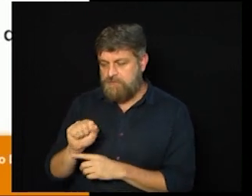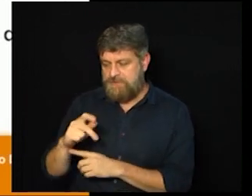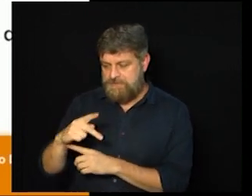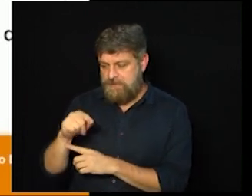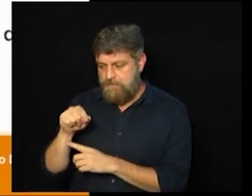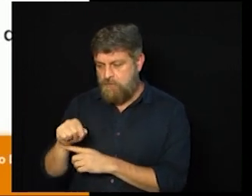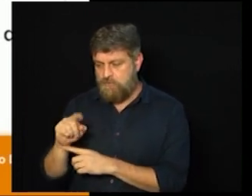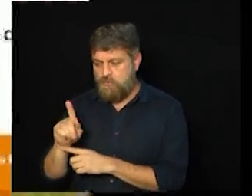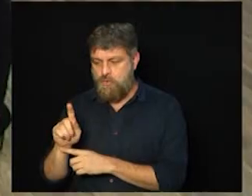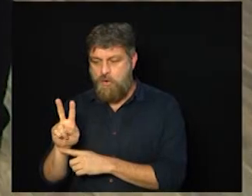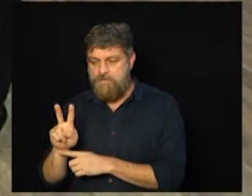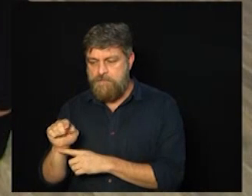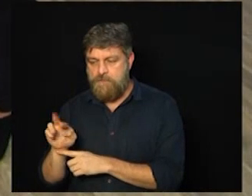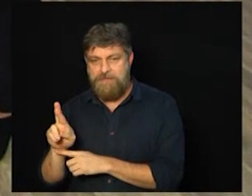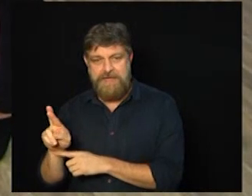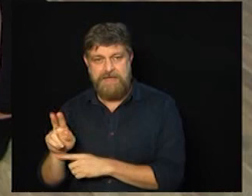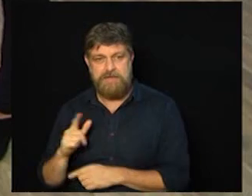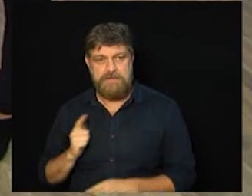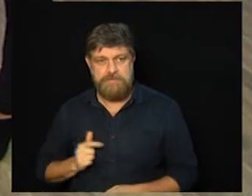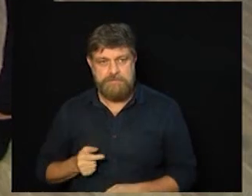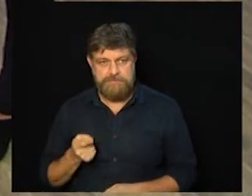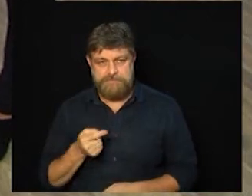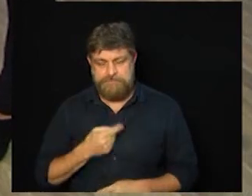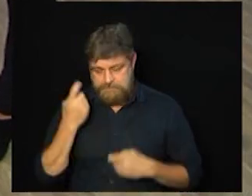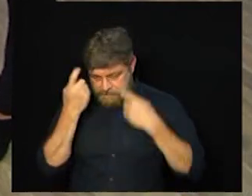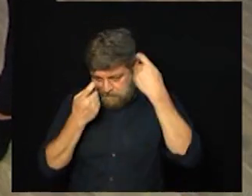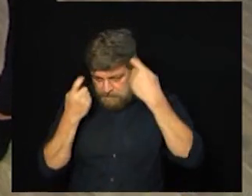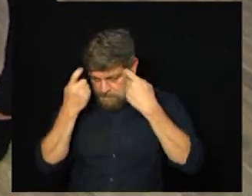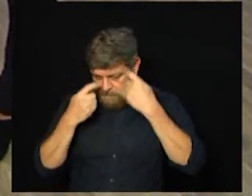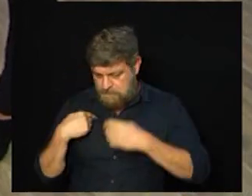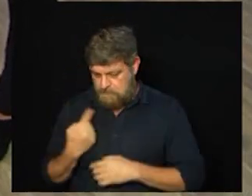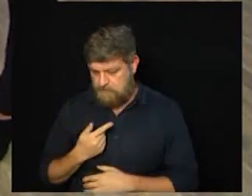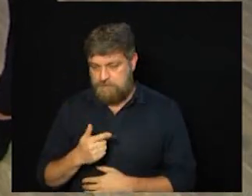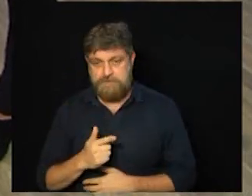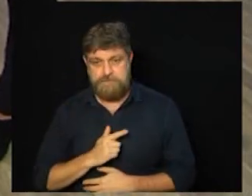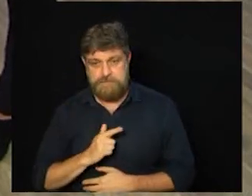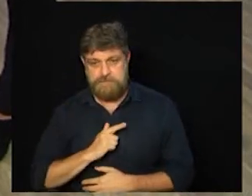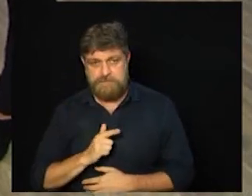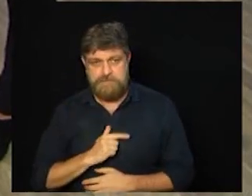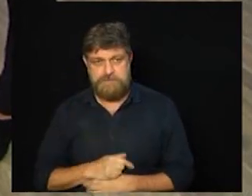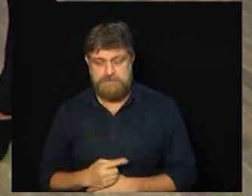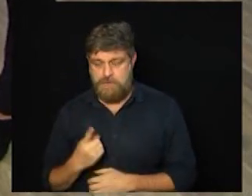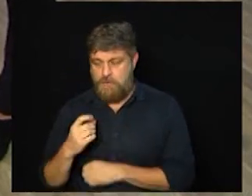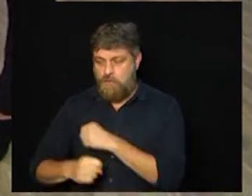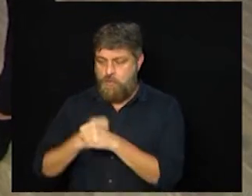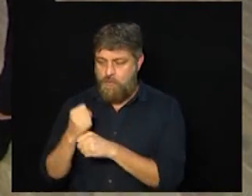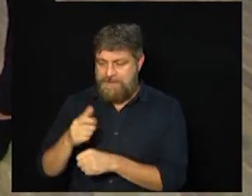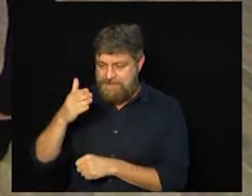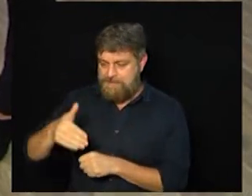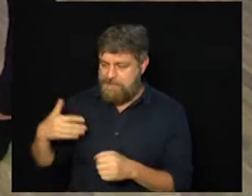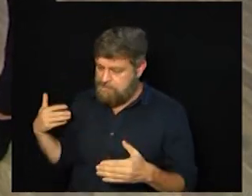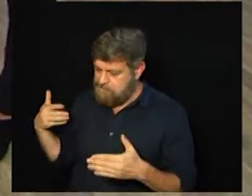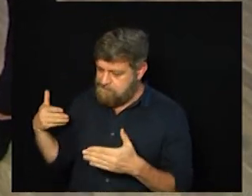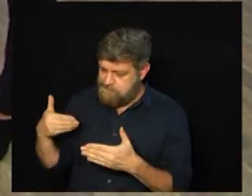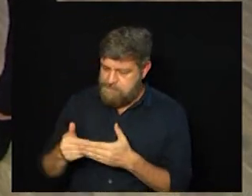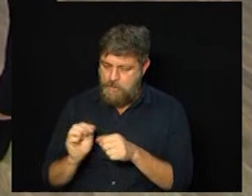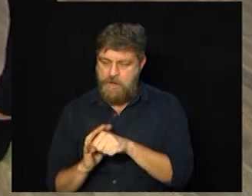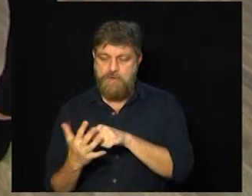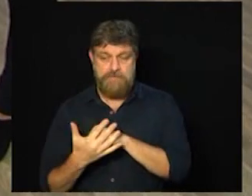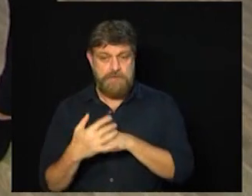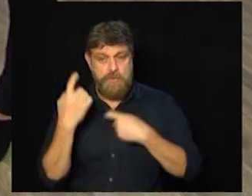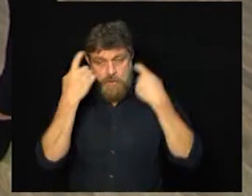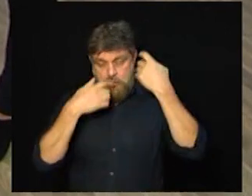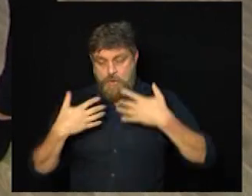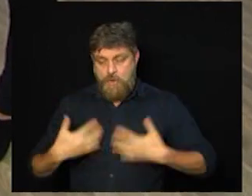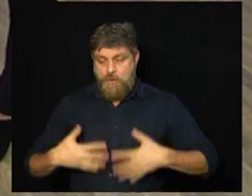Campinas.sp.gov. Br mesmo Abreu a lei dessa preocupação que nós temos a mais de um ano e meio relação a cor vídeo